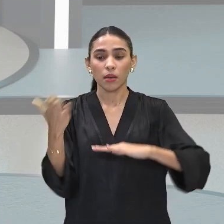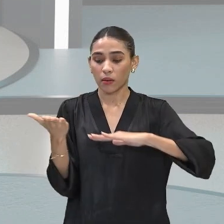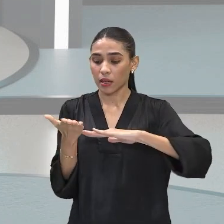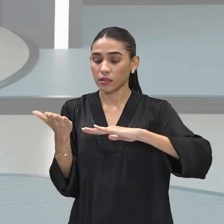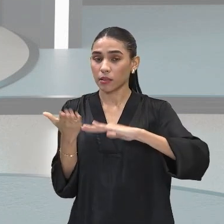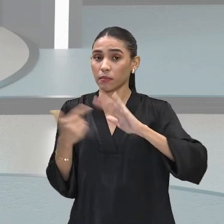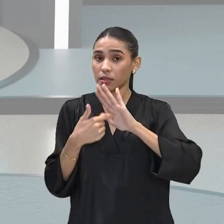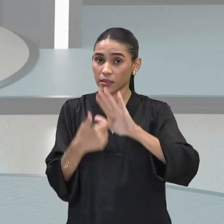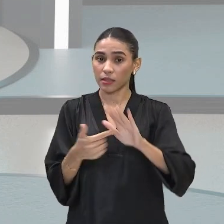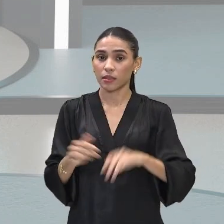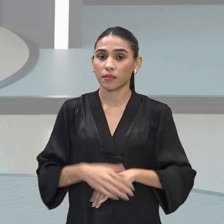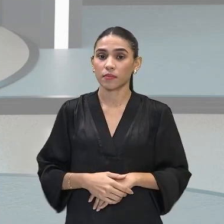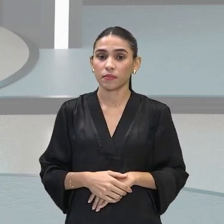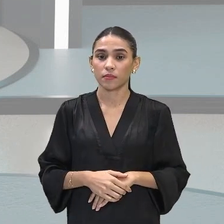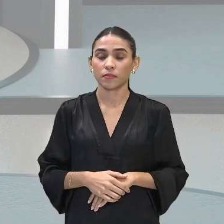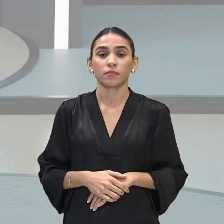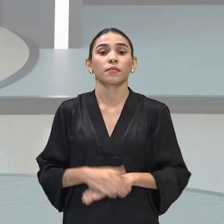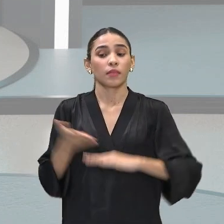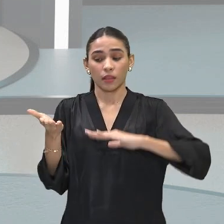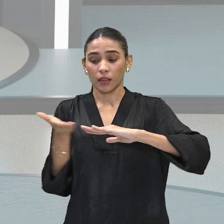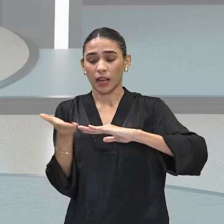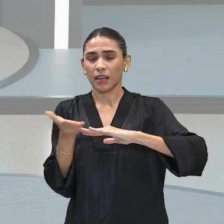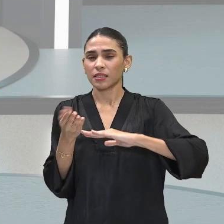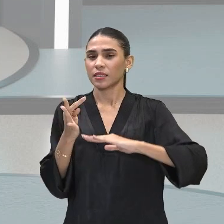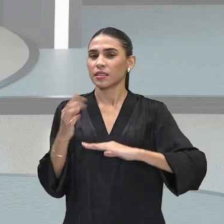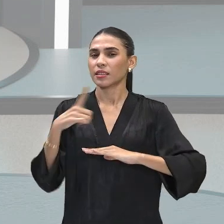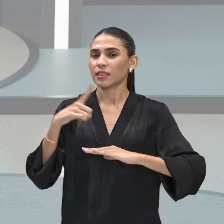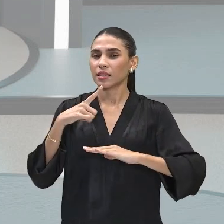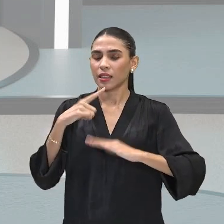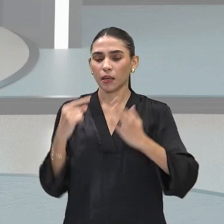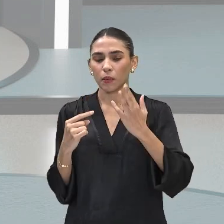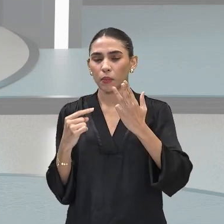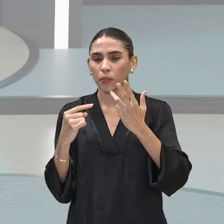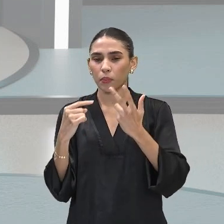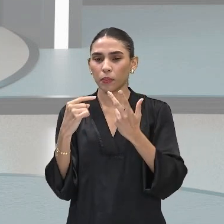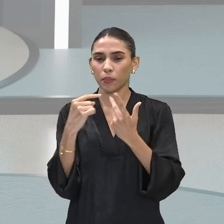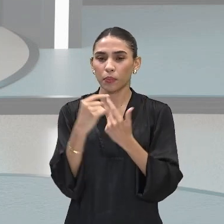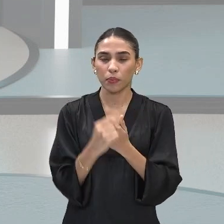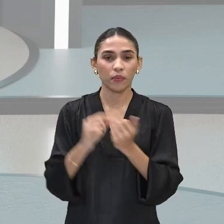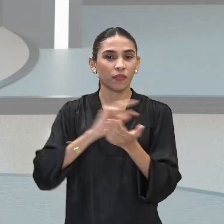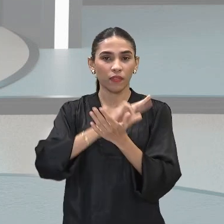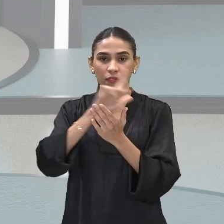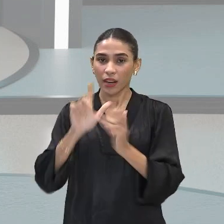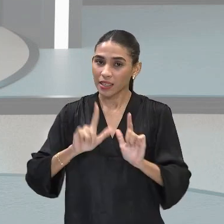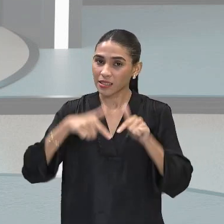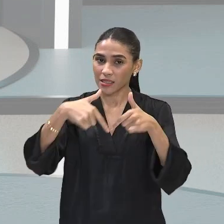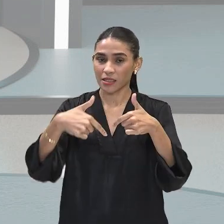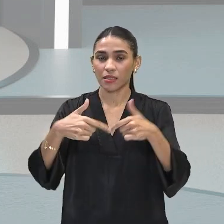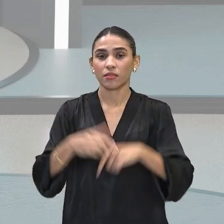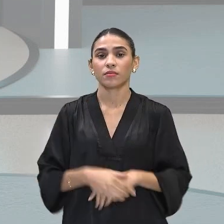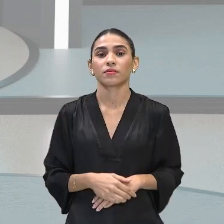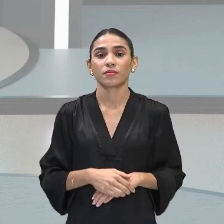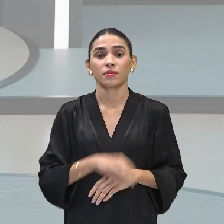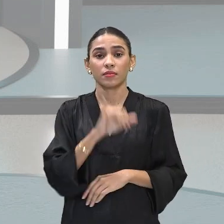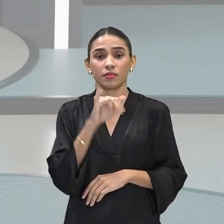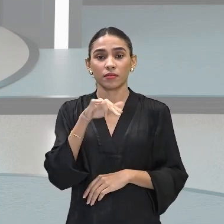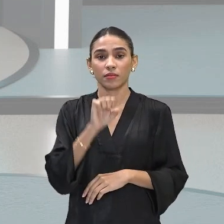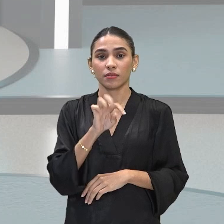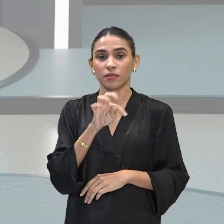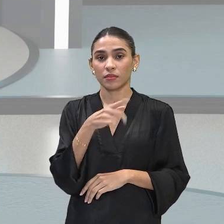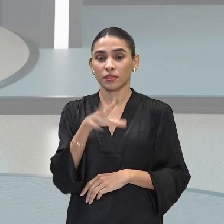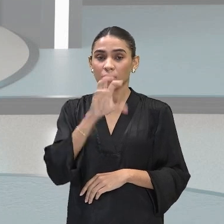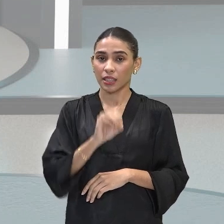nos apresenta. Dentro da arte contemporânea temos as suas várias manifestações. E a instalação ela